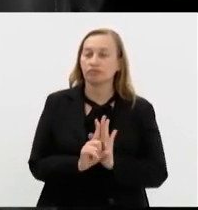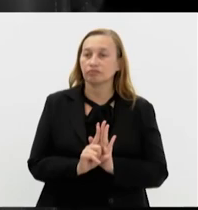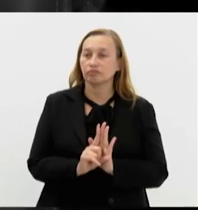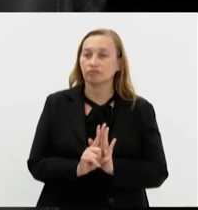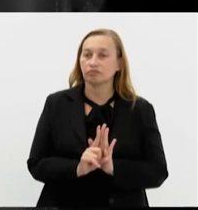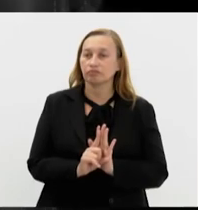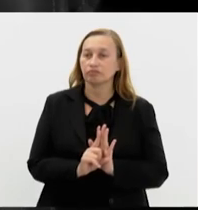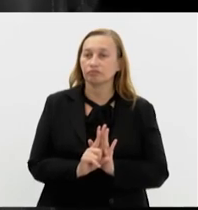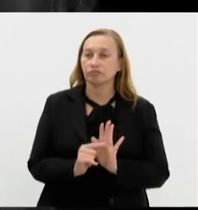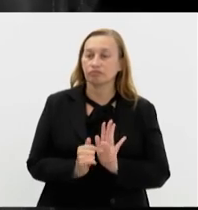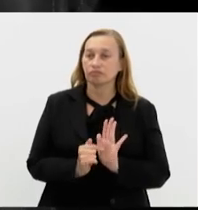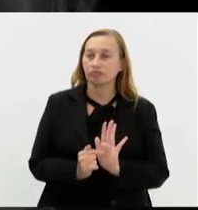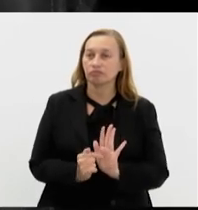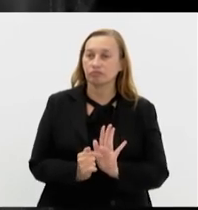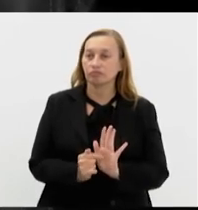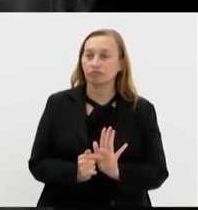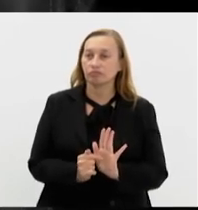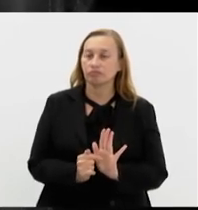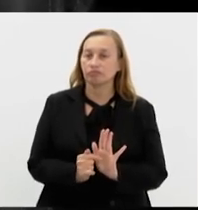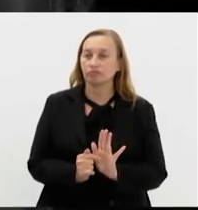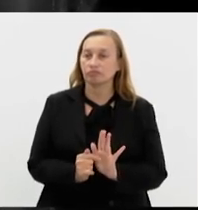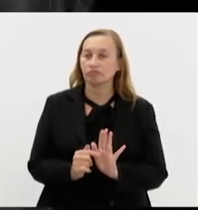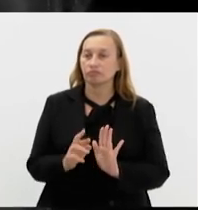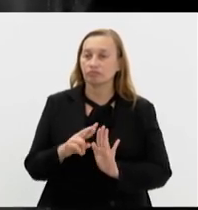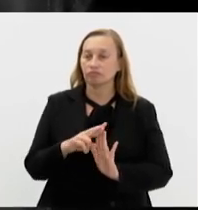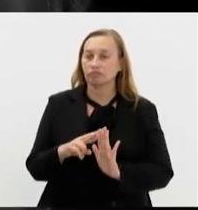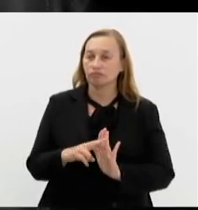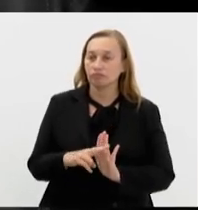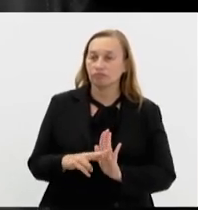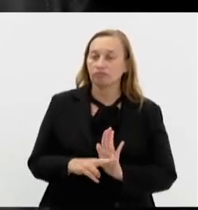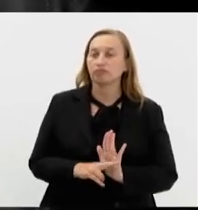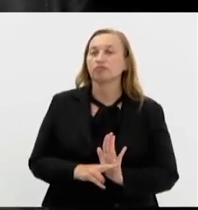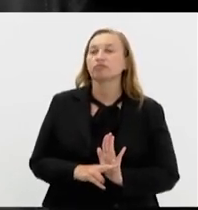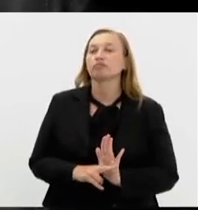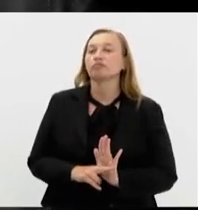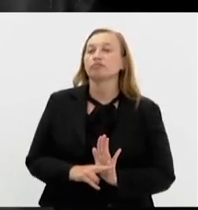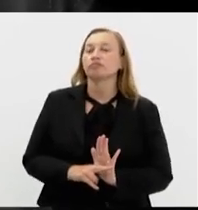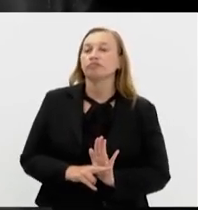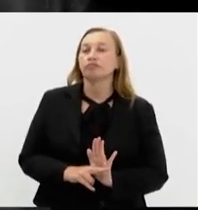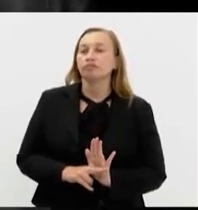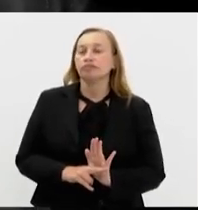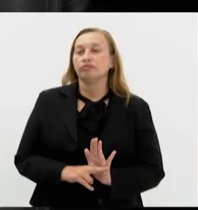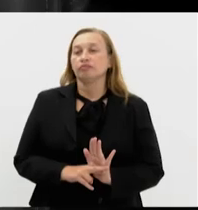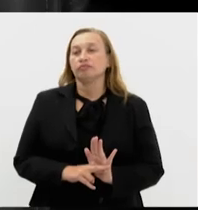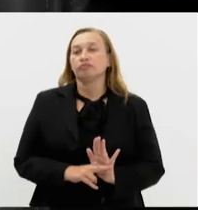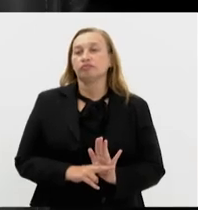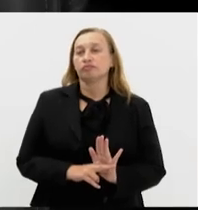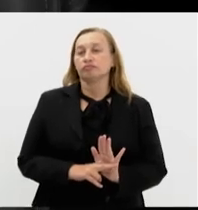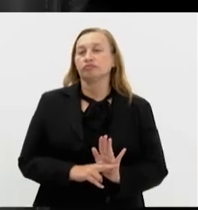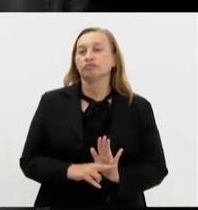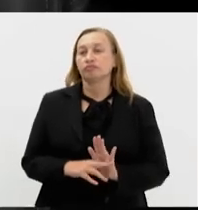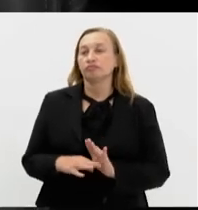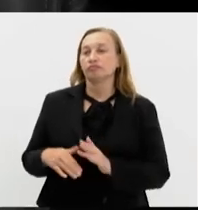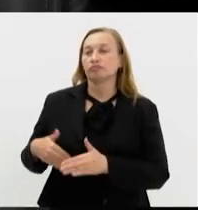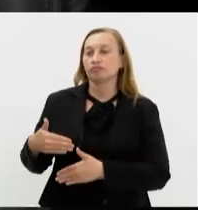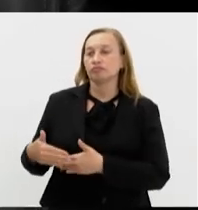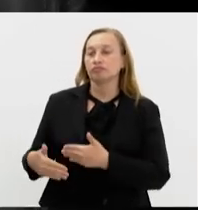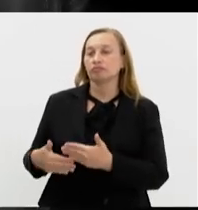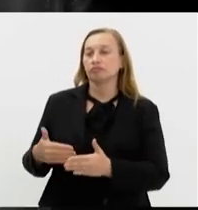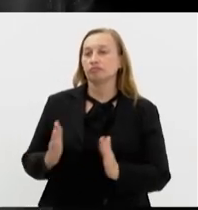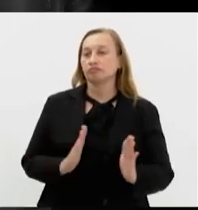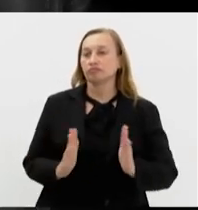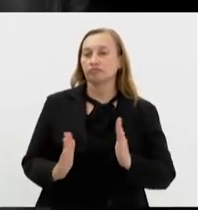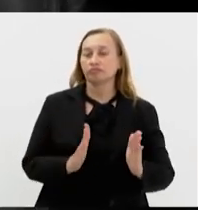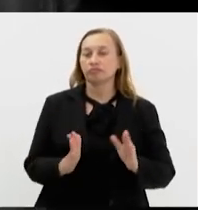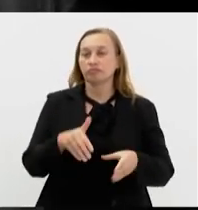estabelece exceções considerando essa peculiaridade do processo eleitoral Então